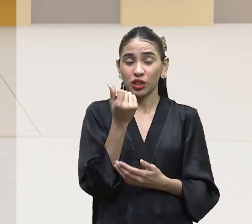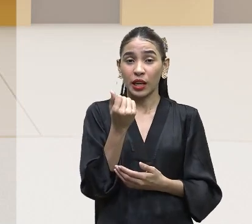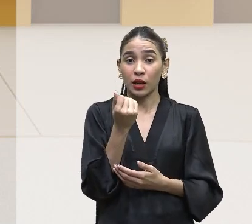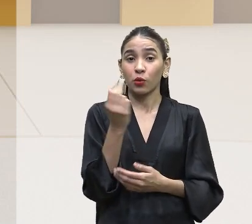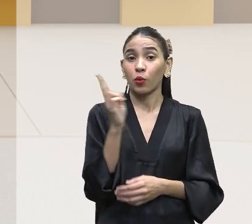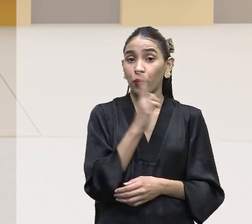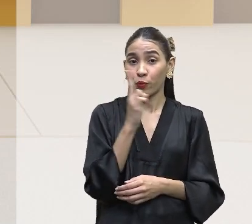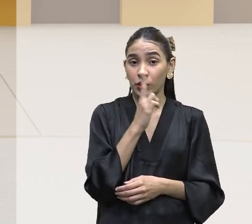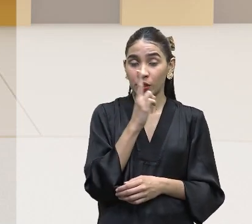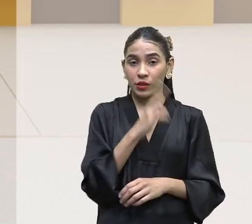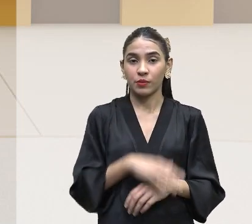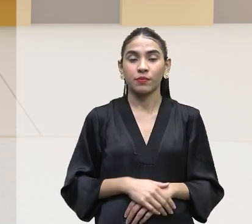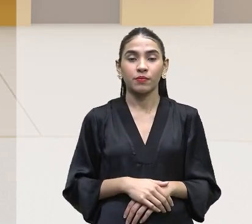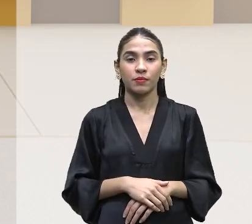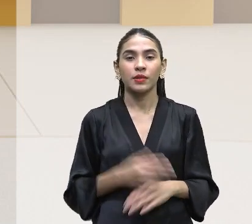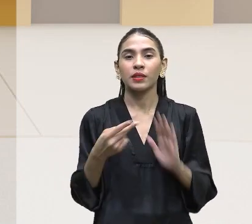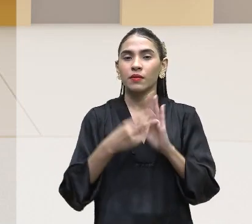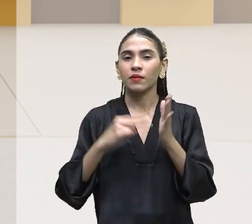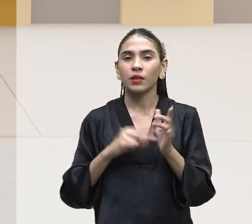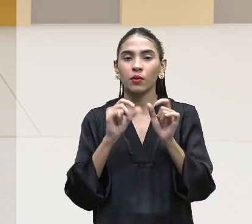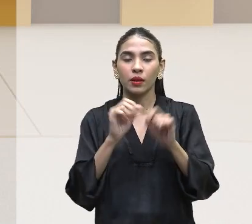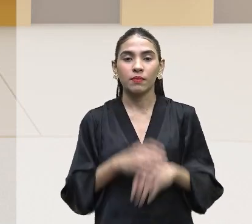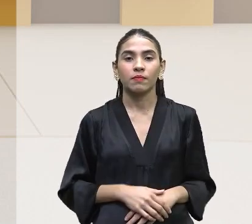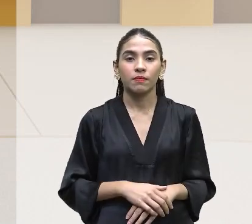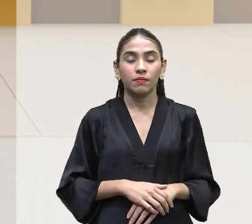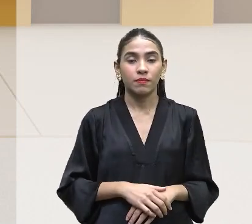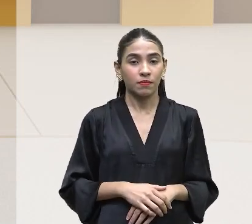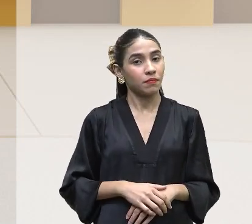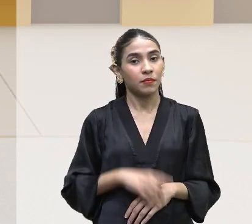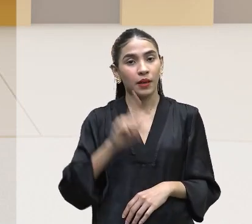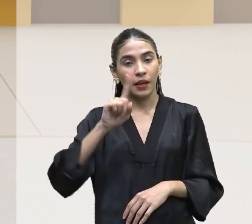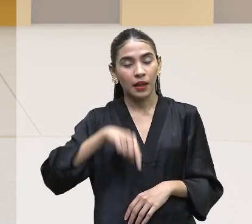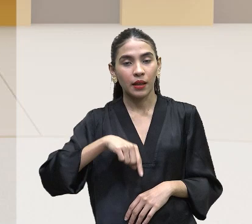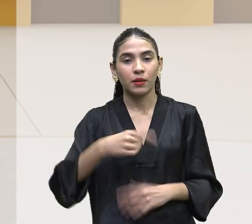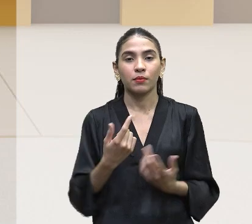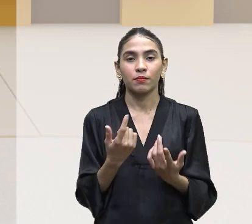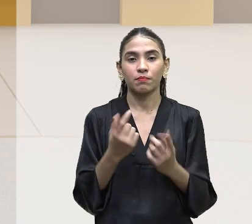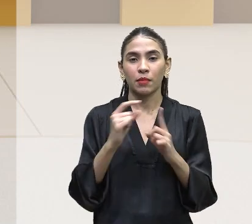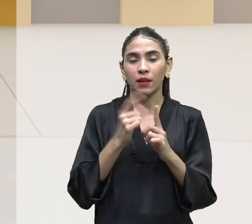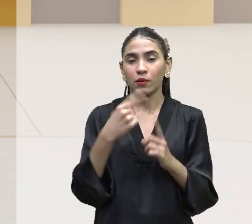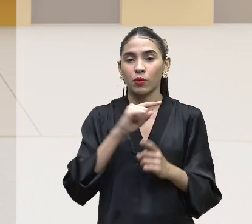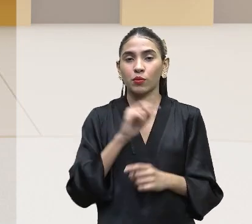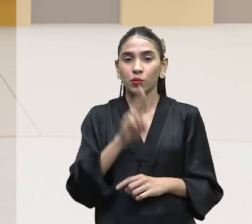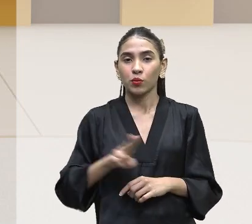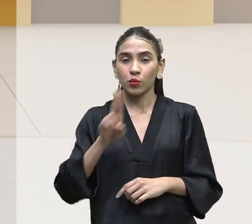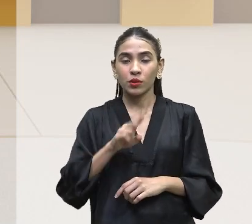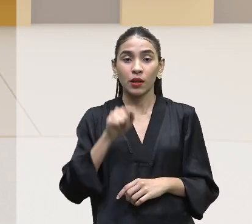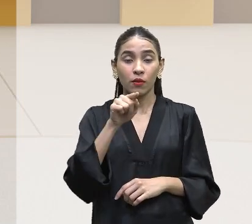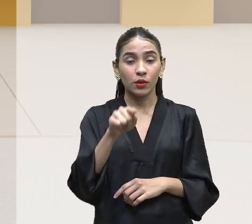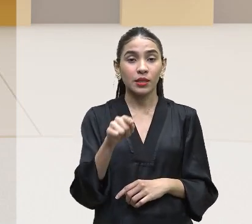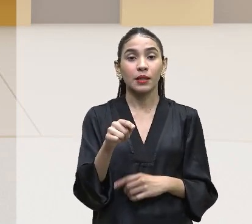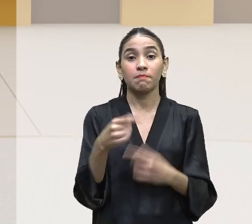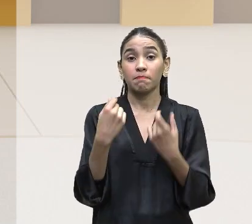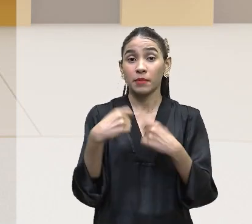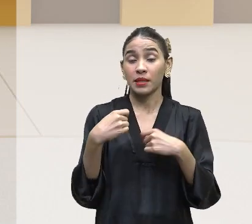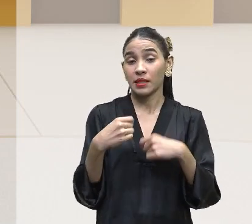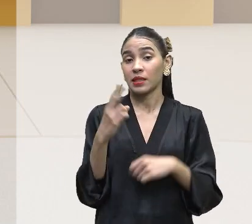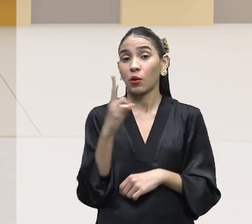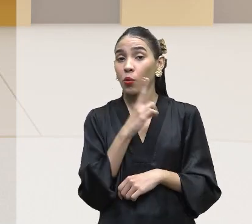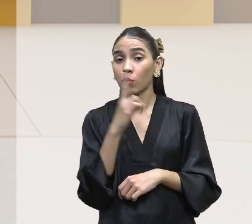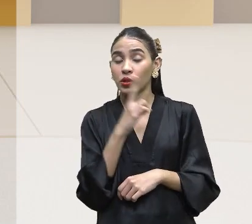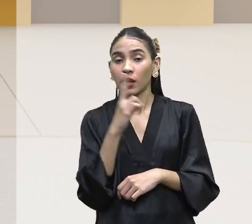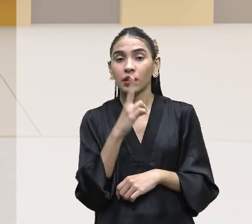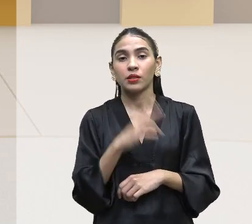significa? Reserva de emergência é um termo que a gente usa para você usar quando for preciso, quando